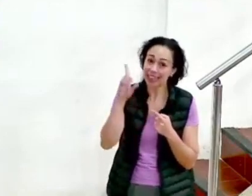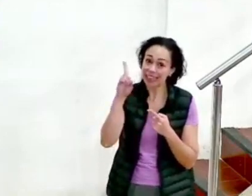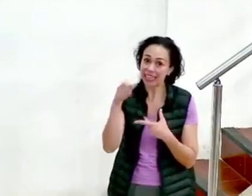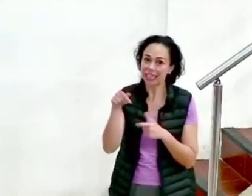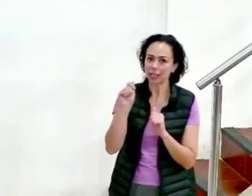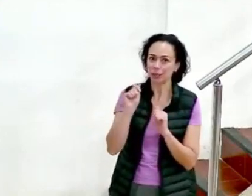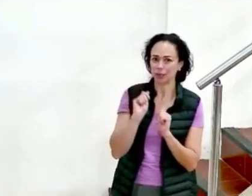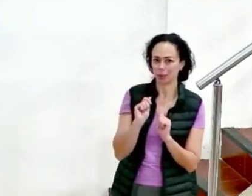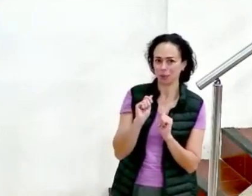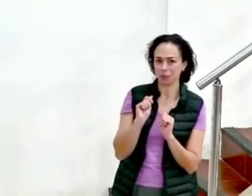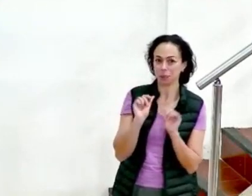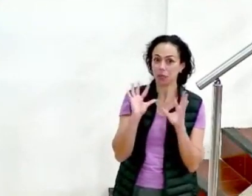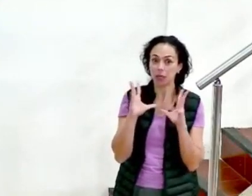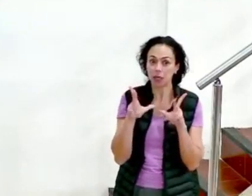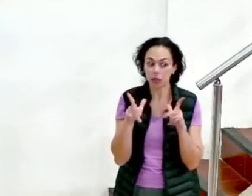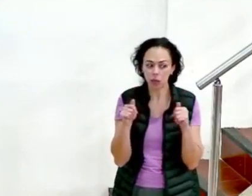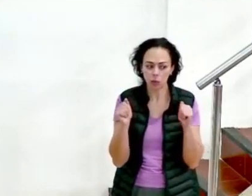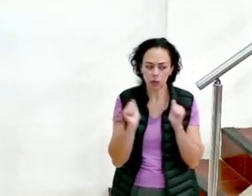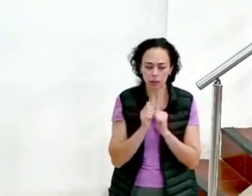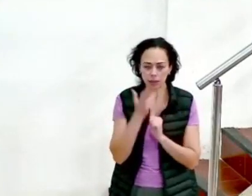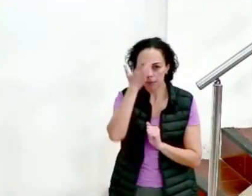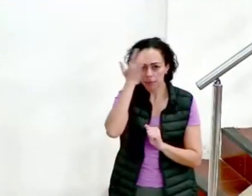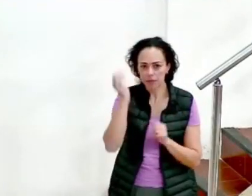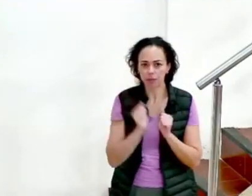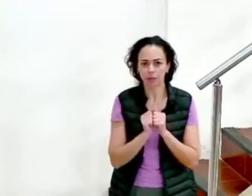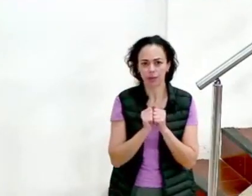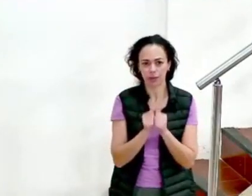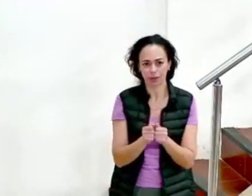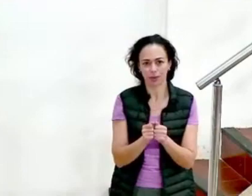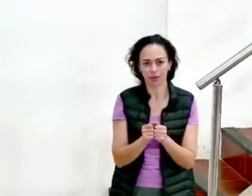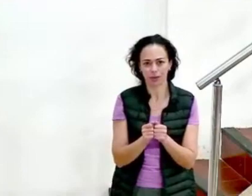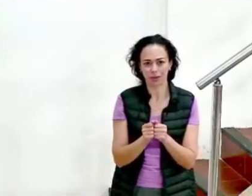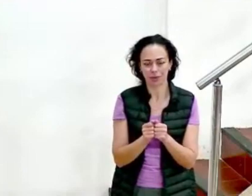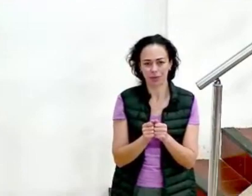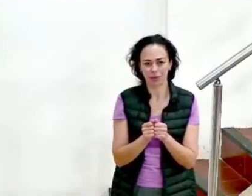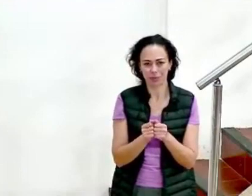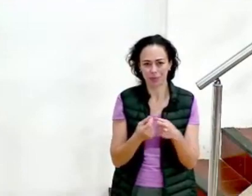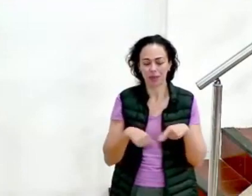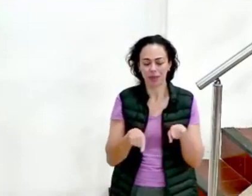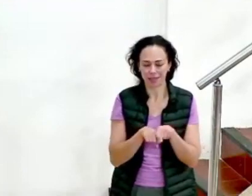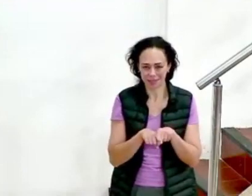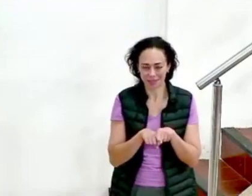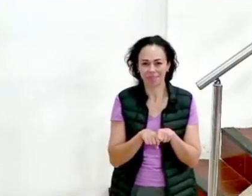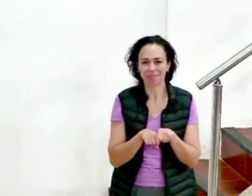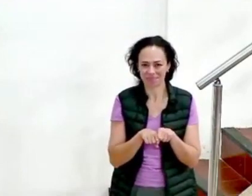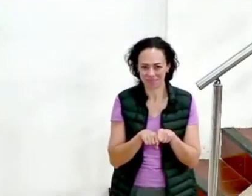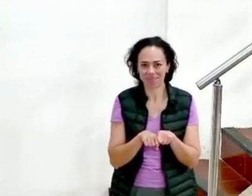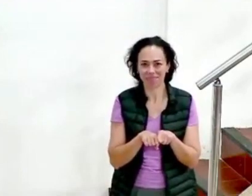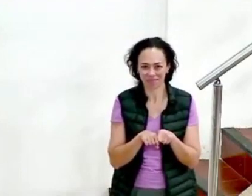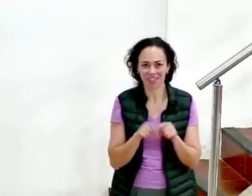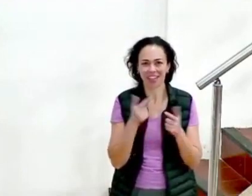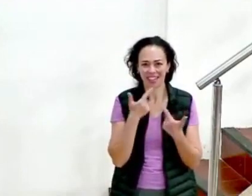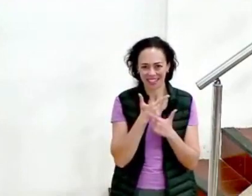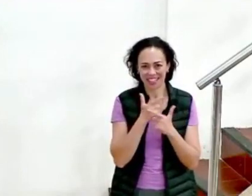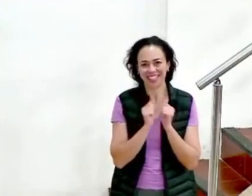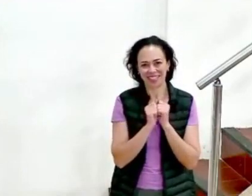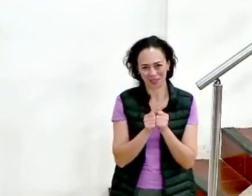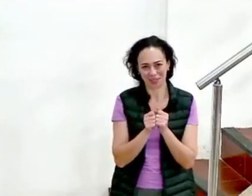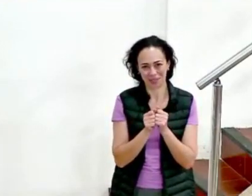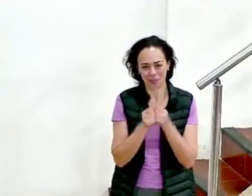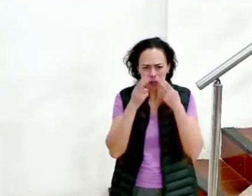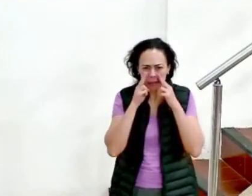aqueles que virão esse testemunho. Imagine ela, velhinha, Abraão,